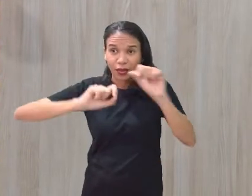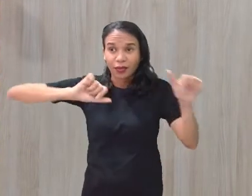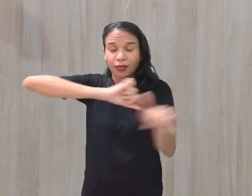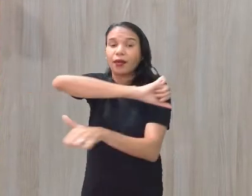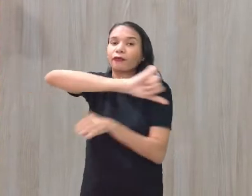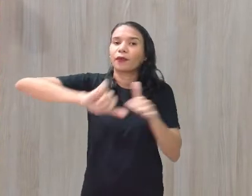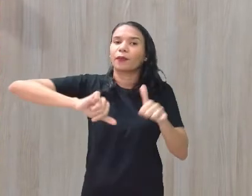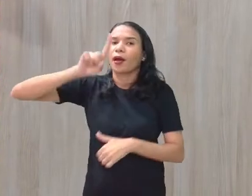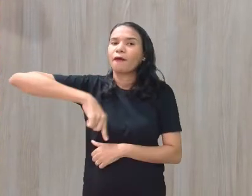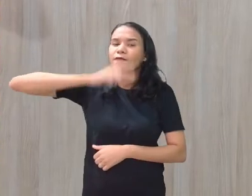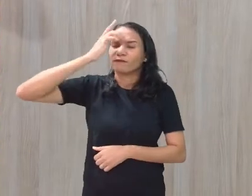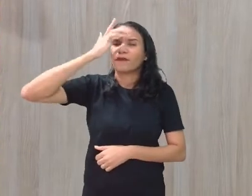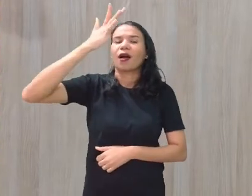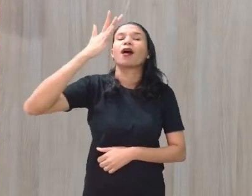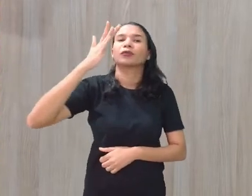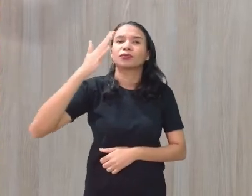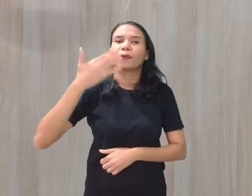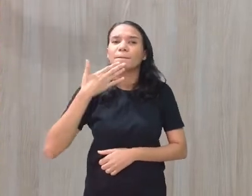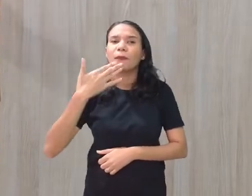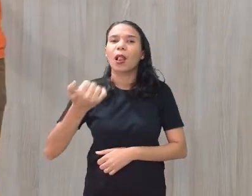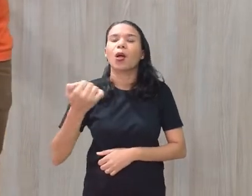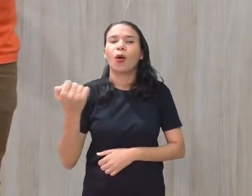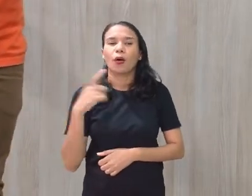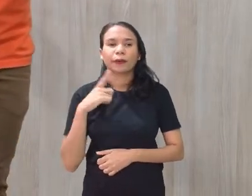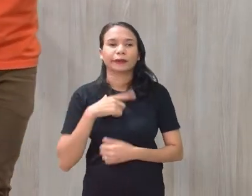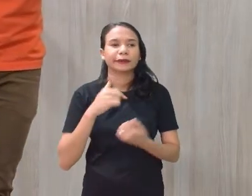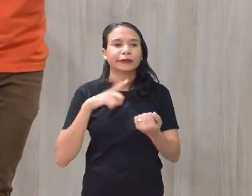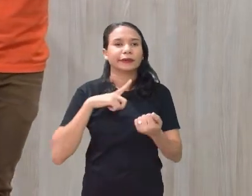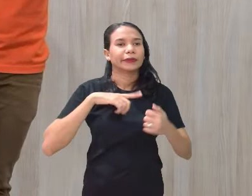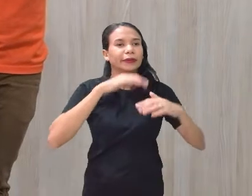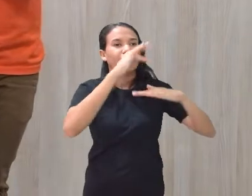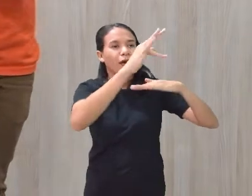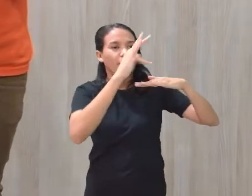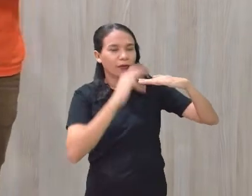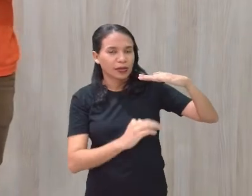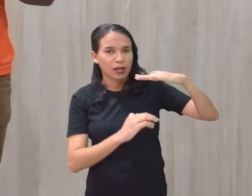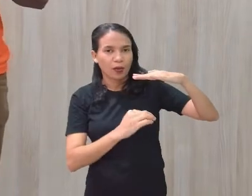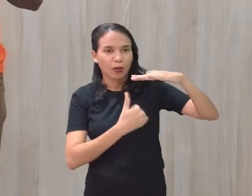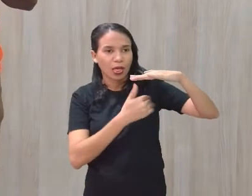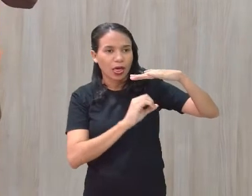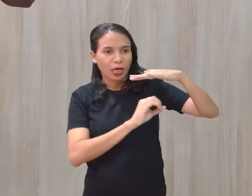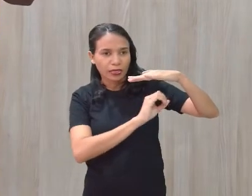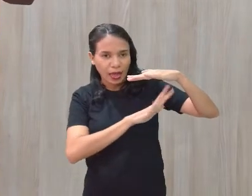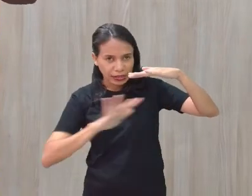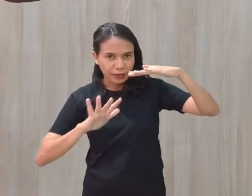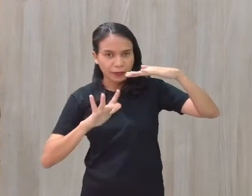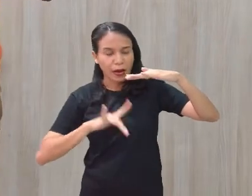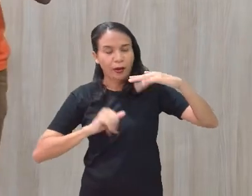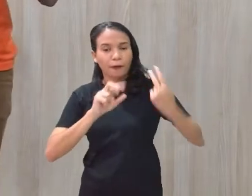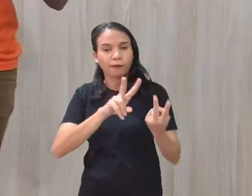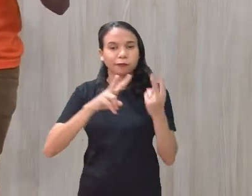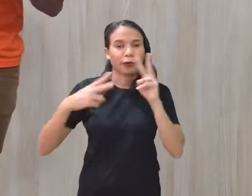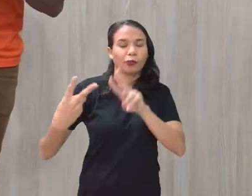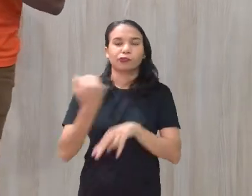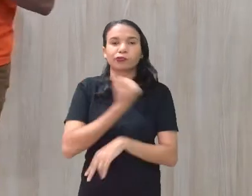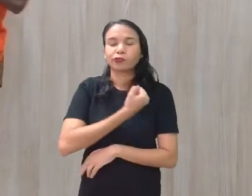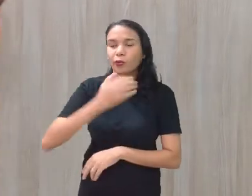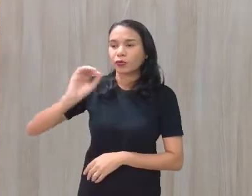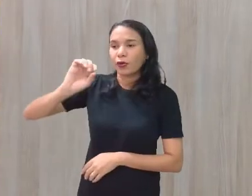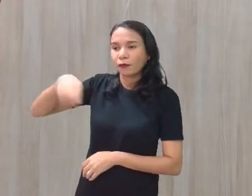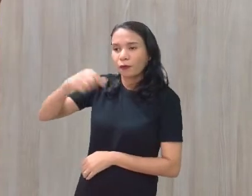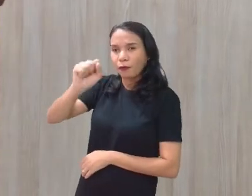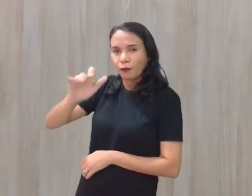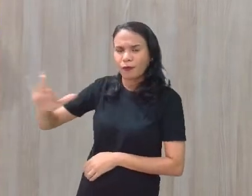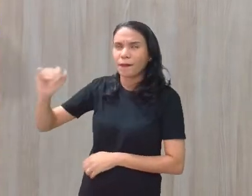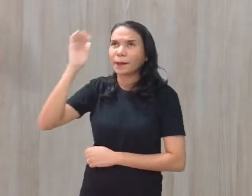Eu acho muito mais fácil transformar uma fração decimal para um número decimal, tá? Imagina se se a